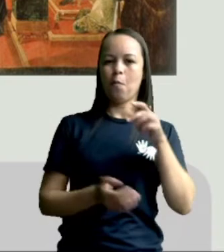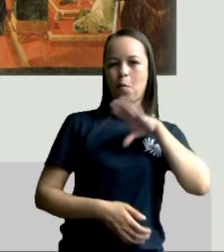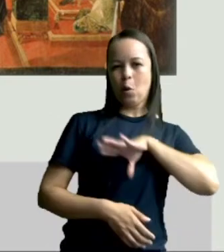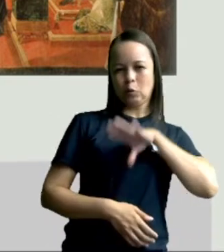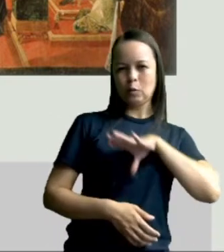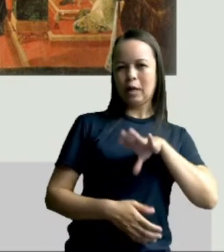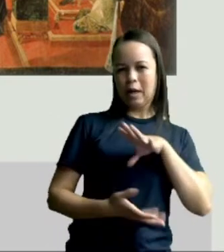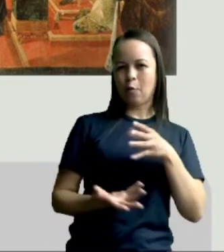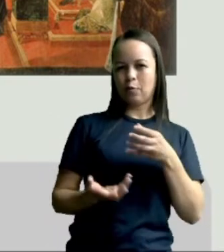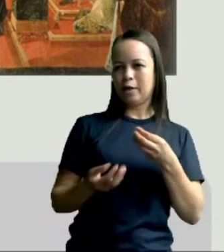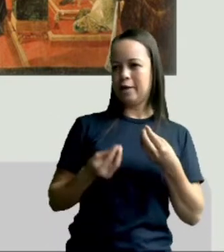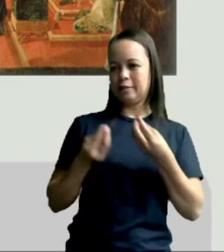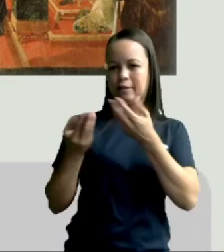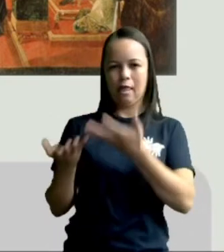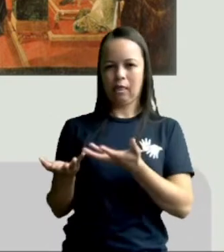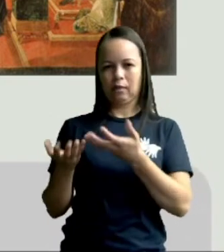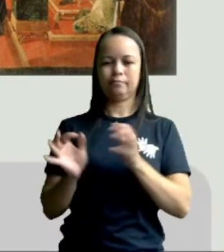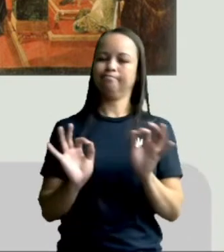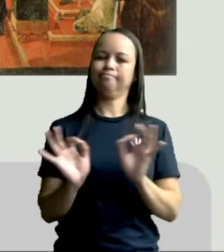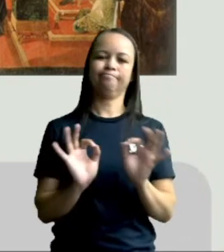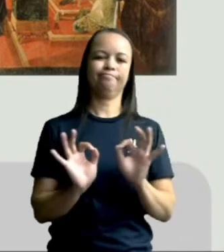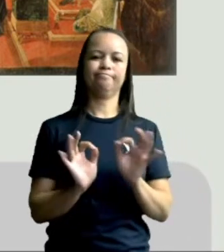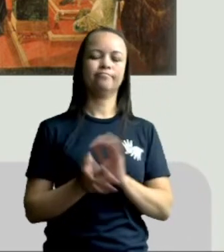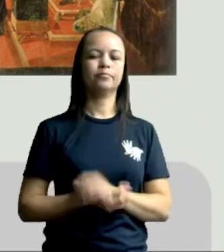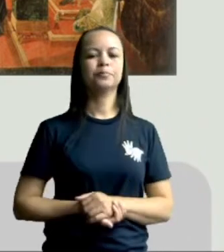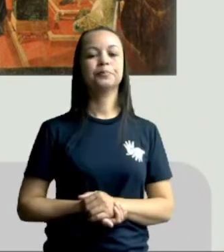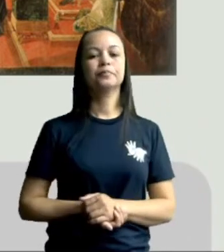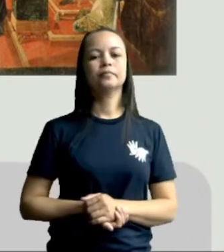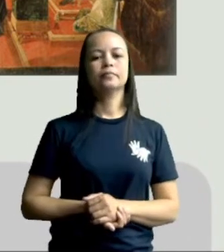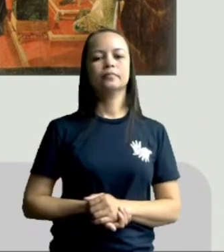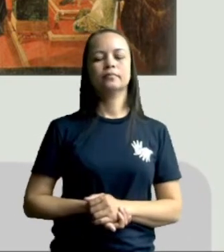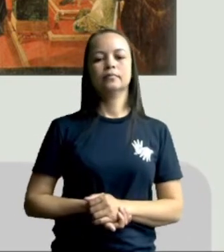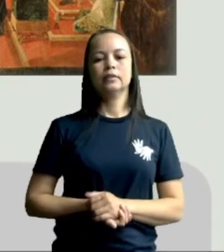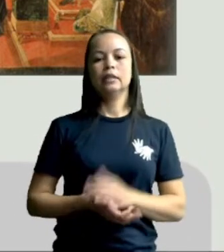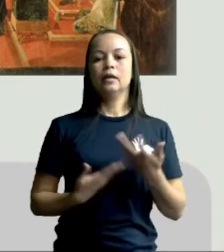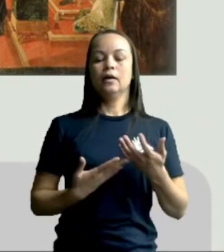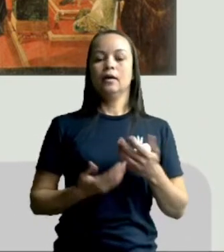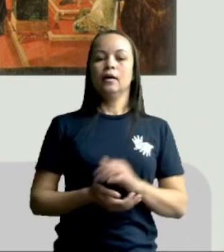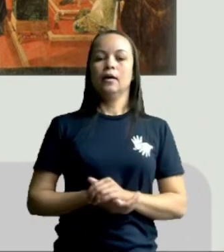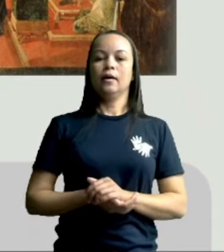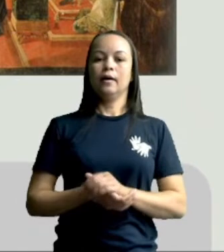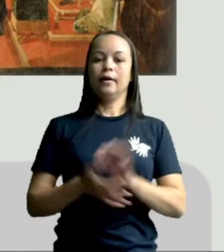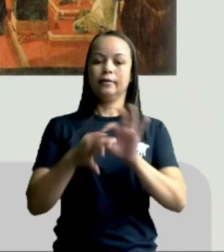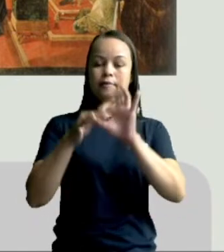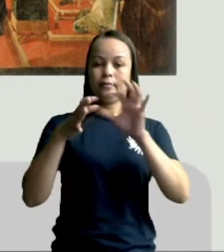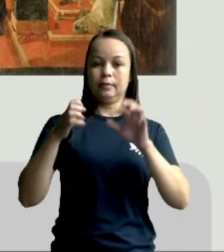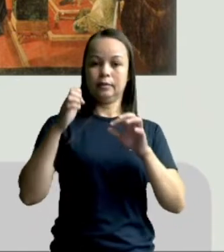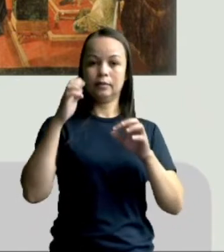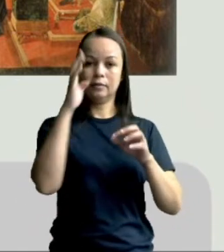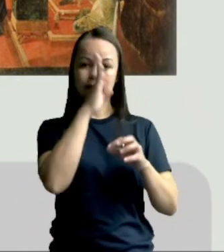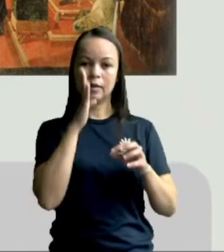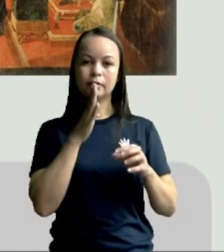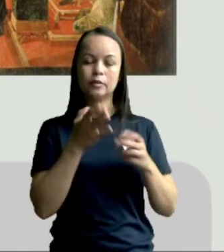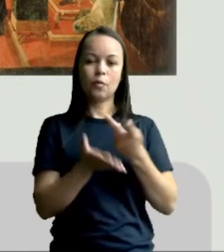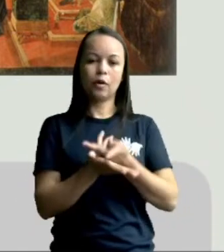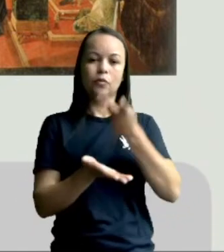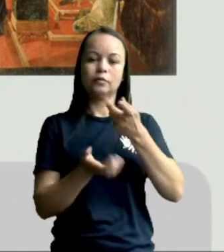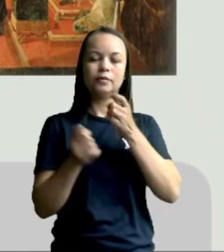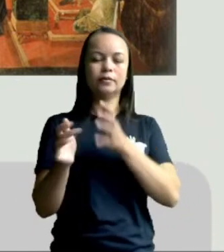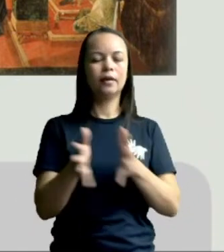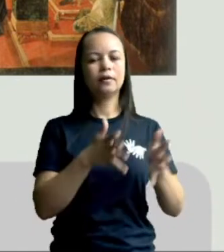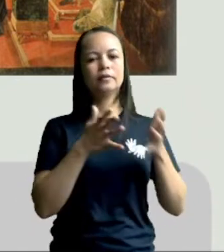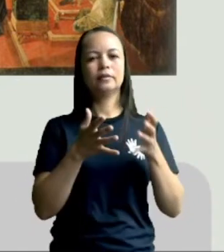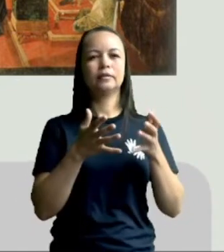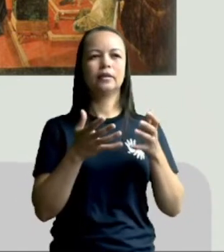Vocês acham que ia? Lógico que não. Vê só, a independência do Brasil aconteceu na medida que a elite